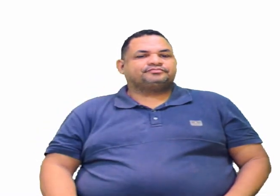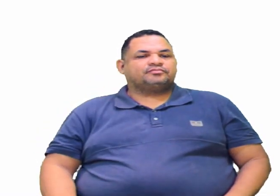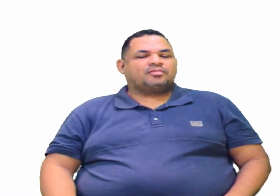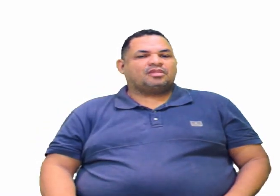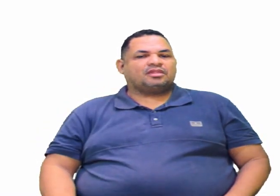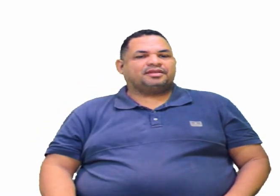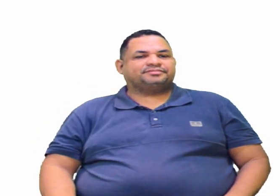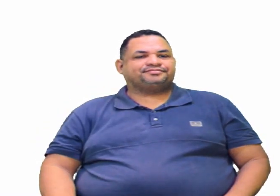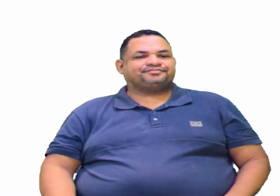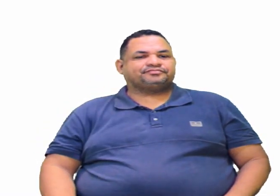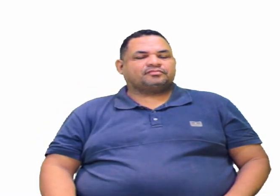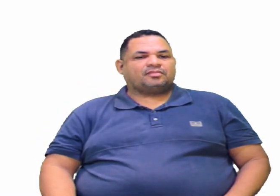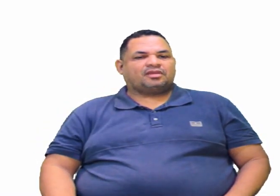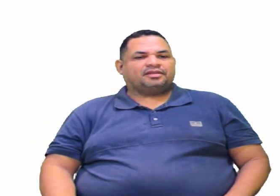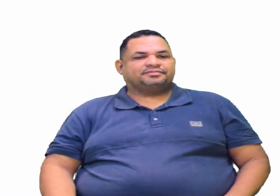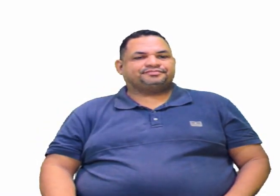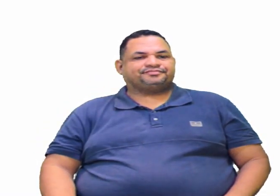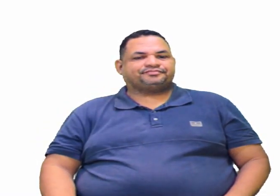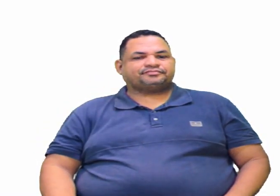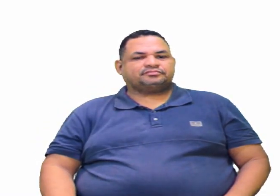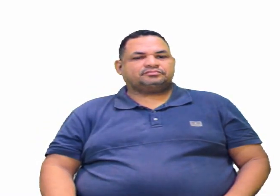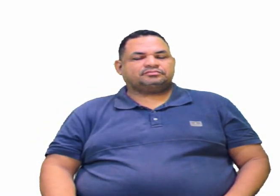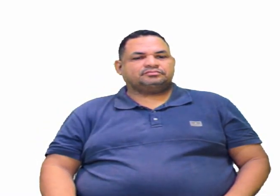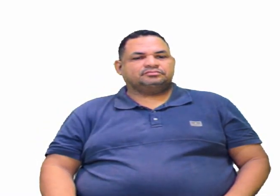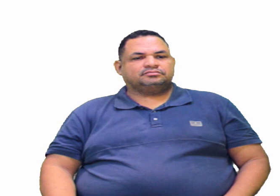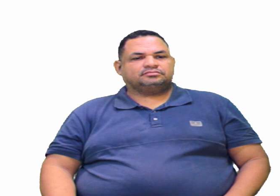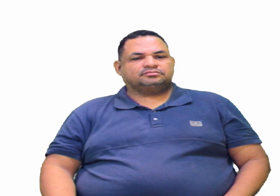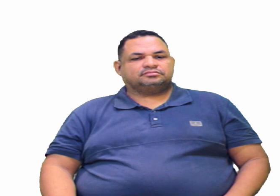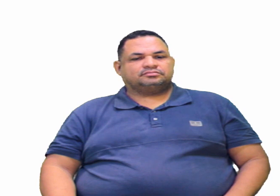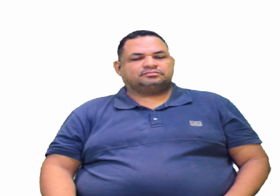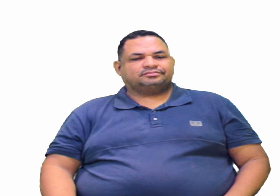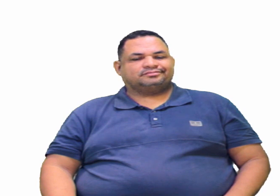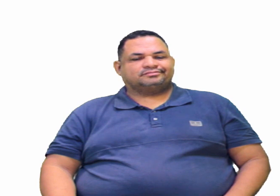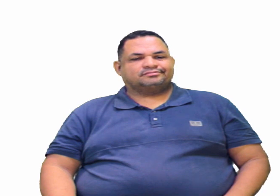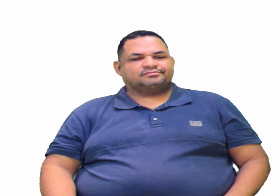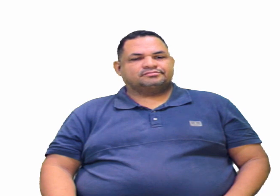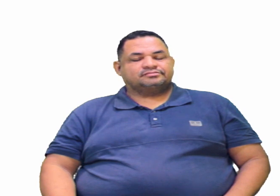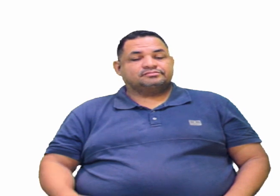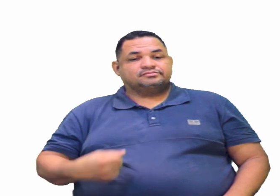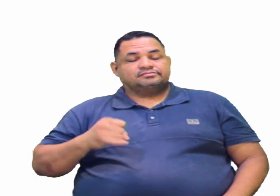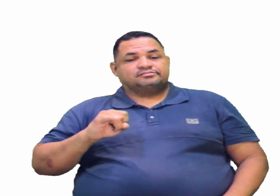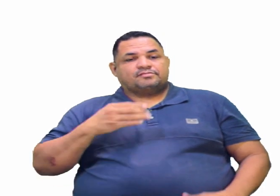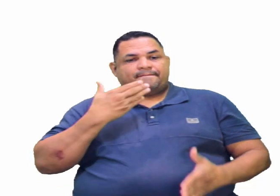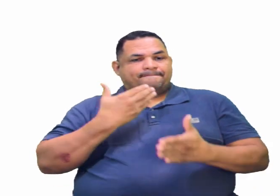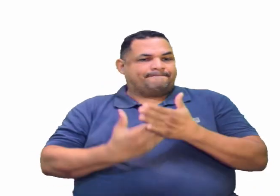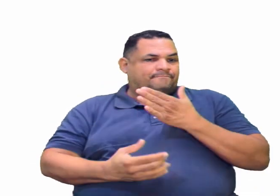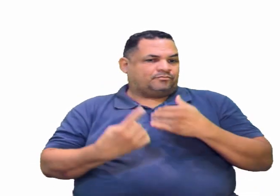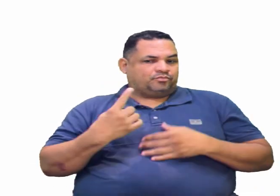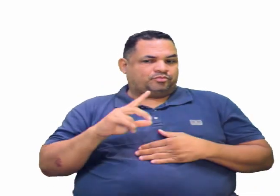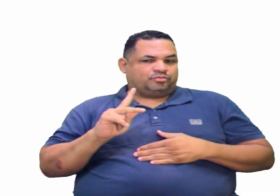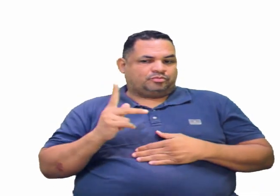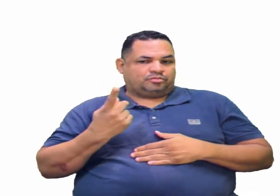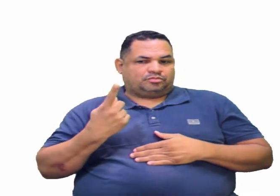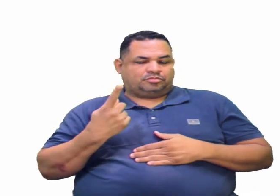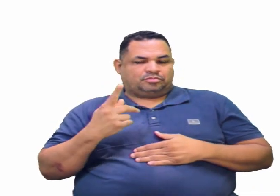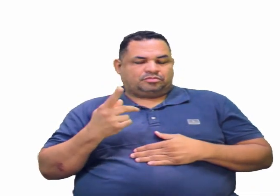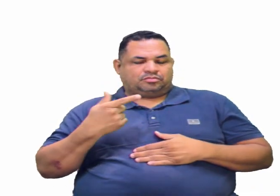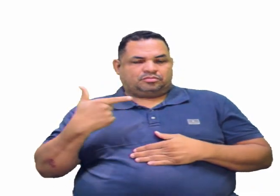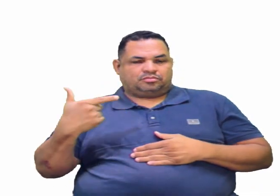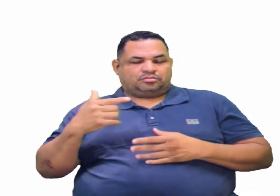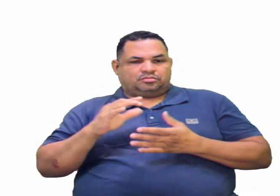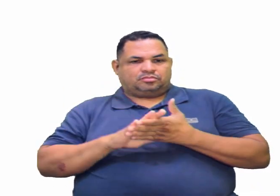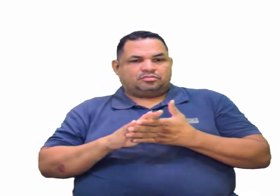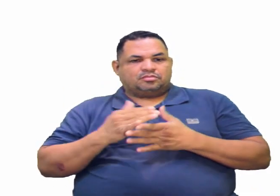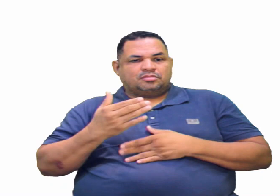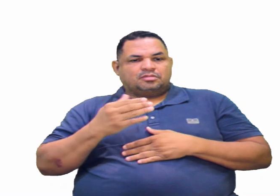Tranquilo? Vamos voltar aqui, NH3, amônia. Se ela perder um hidrogênio, primária. Se